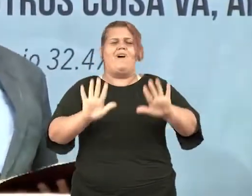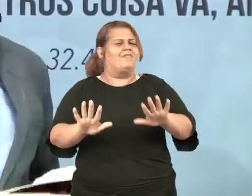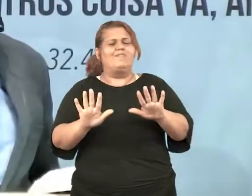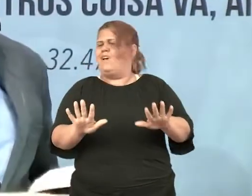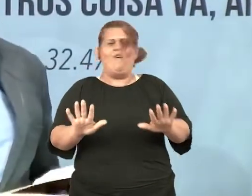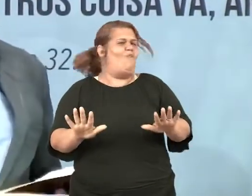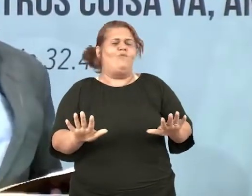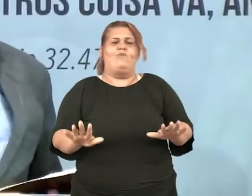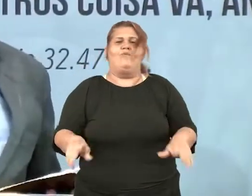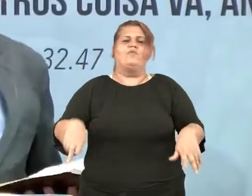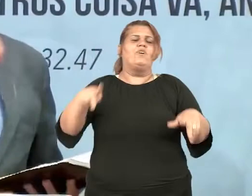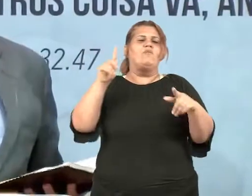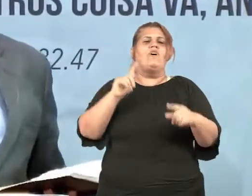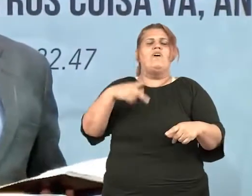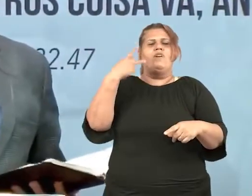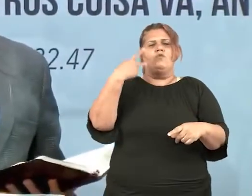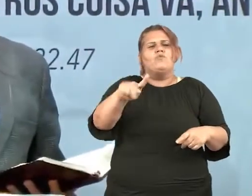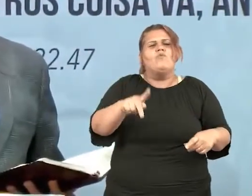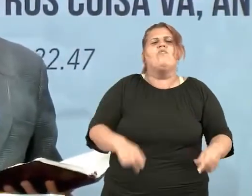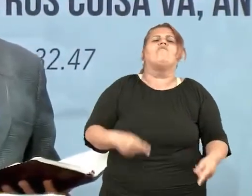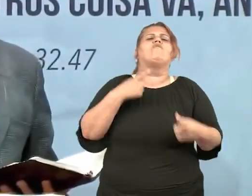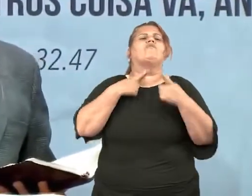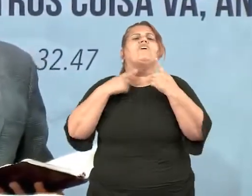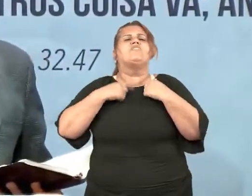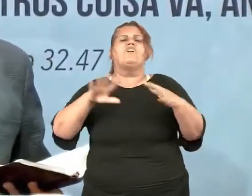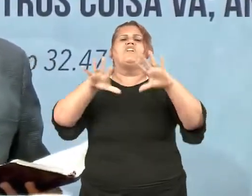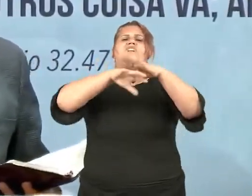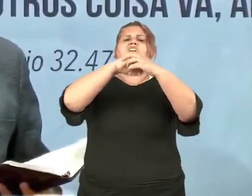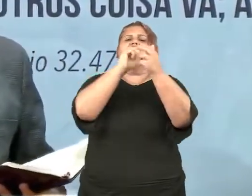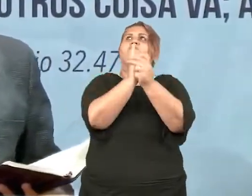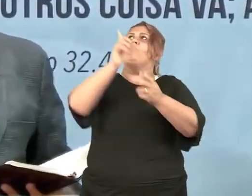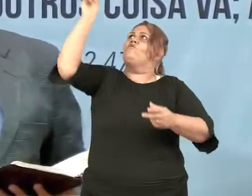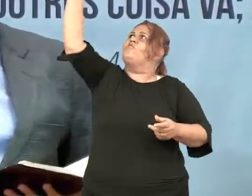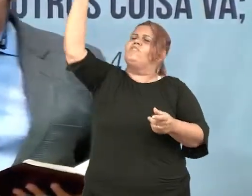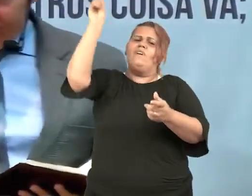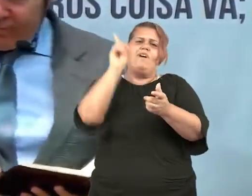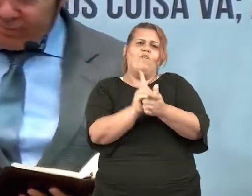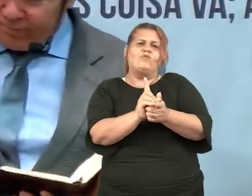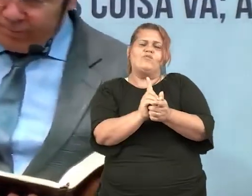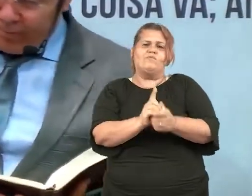nas suas mãos, estão nas mãos de Deus.